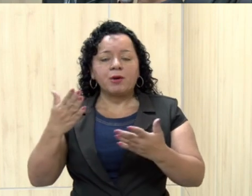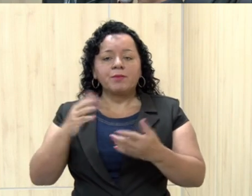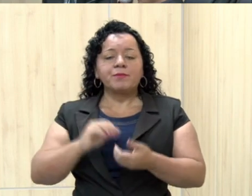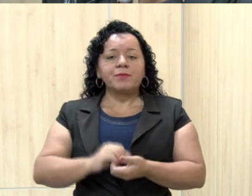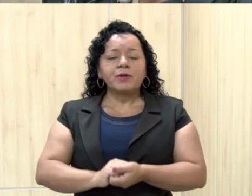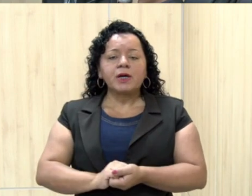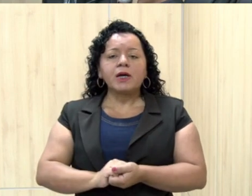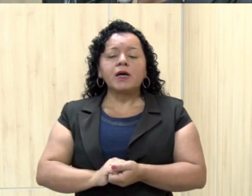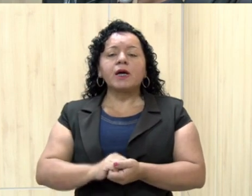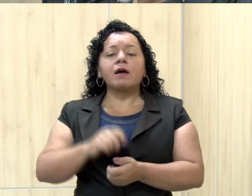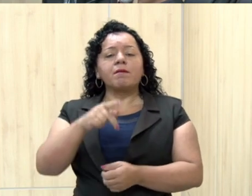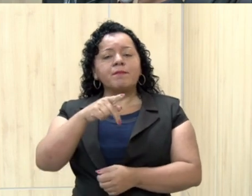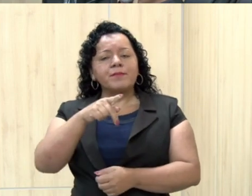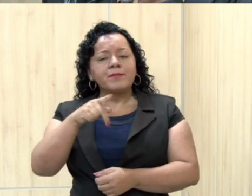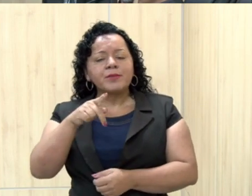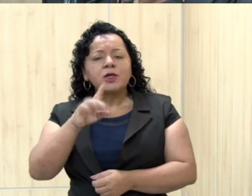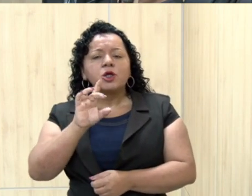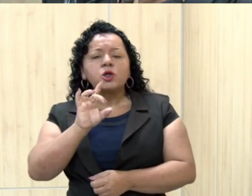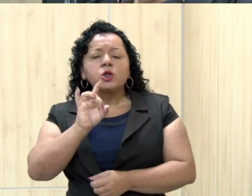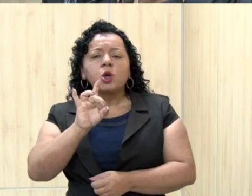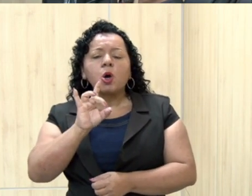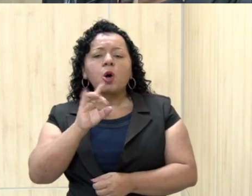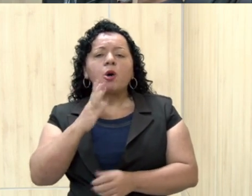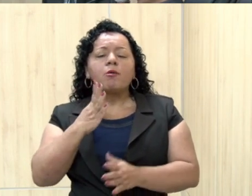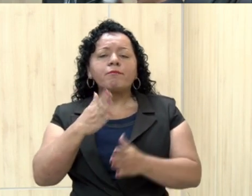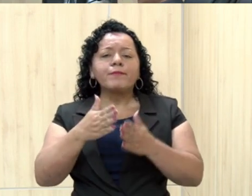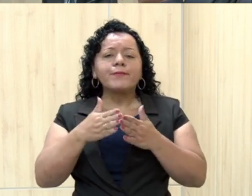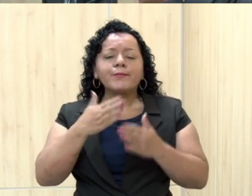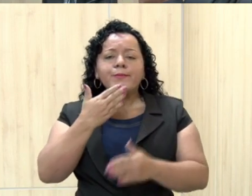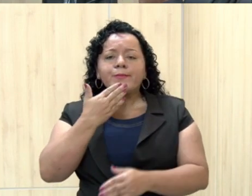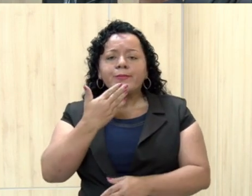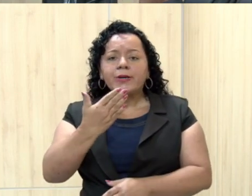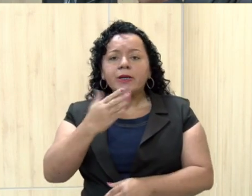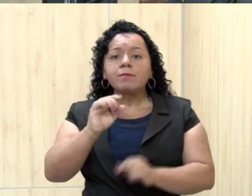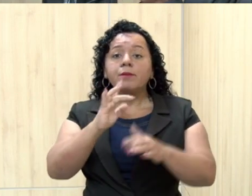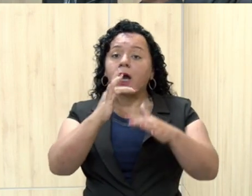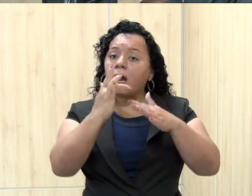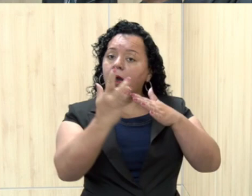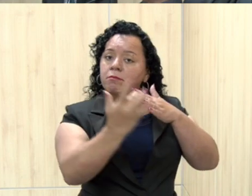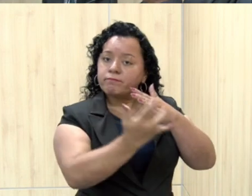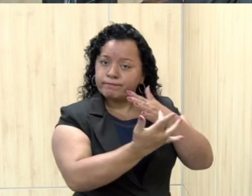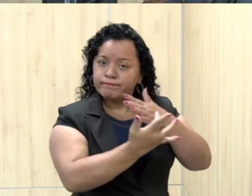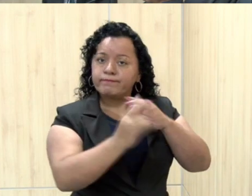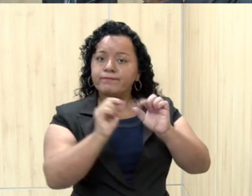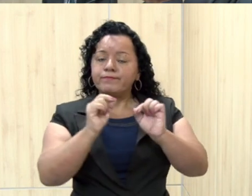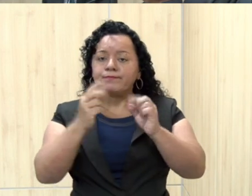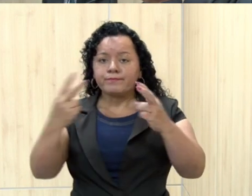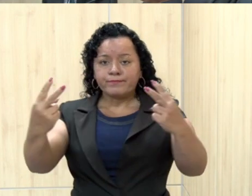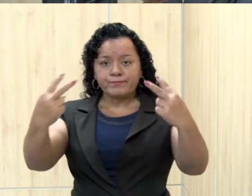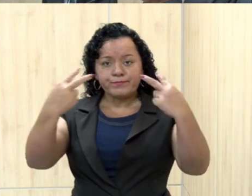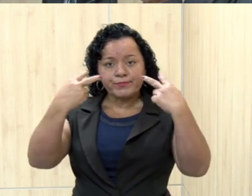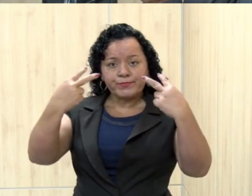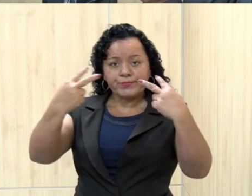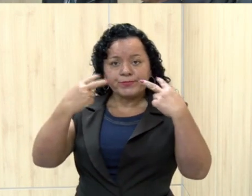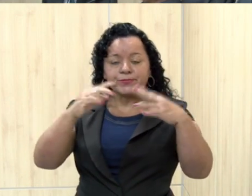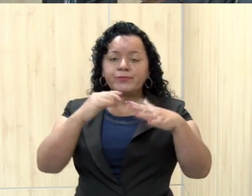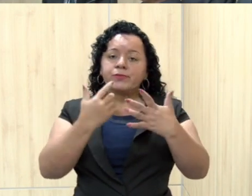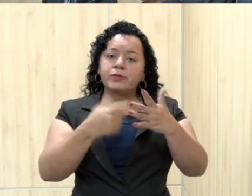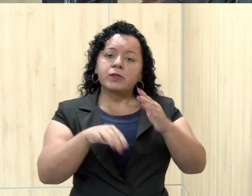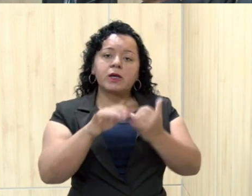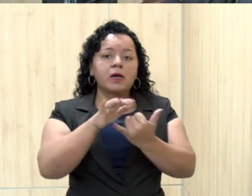para aqueles que nos assistem pelas redes sociais e que acompanha os trabalhos desta comissão Às vezes o